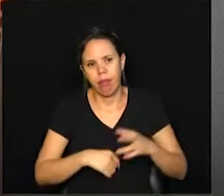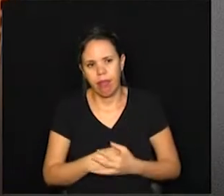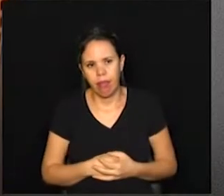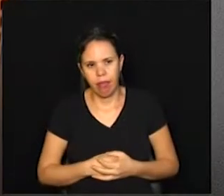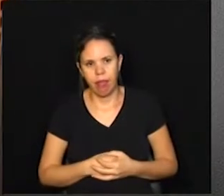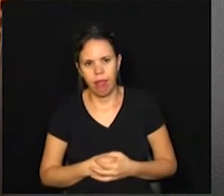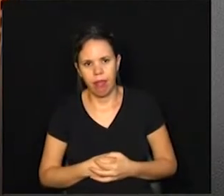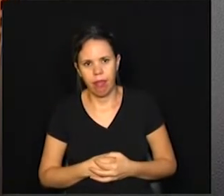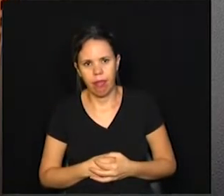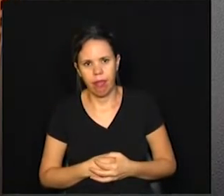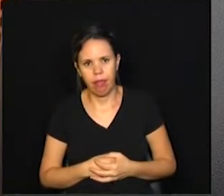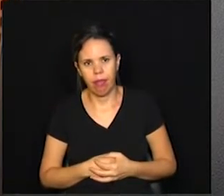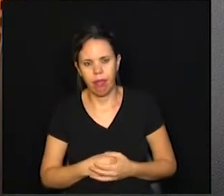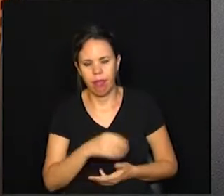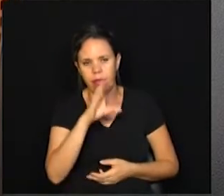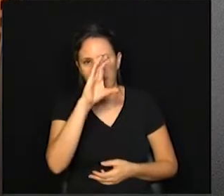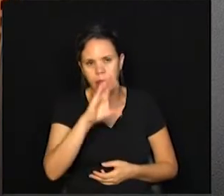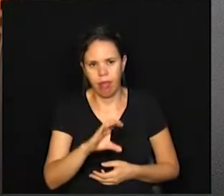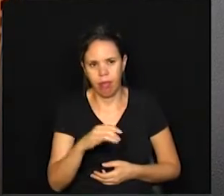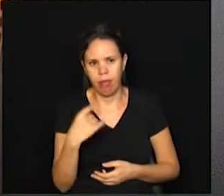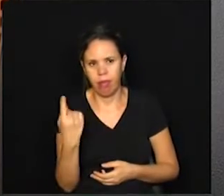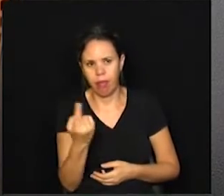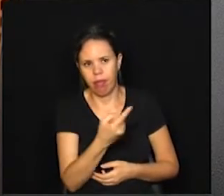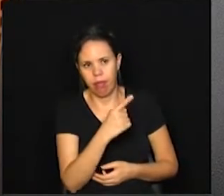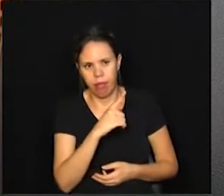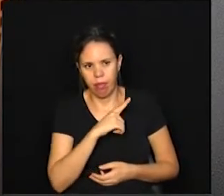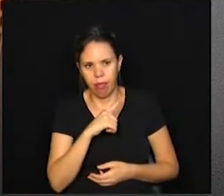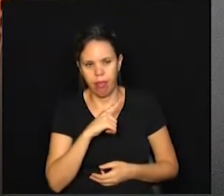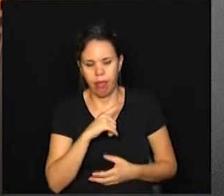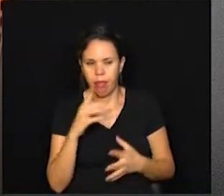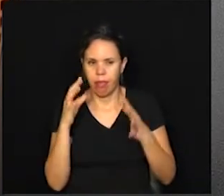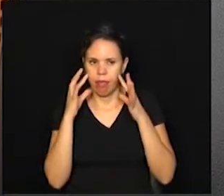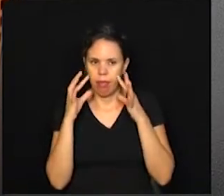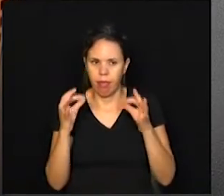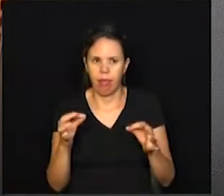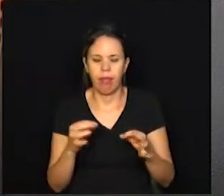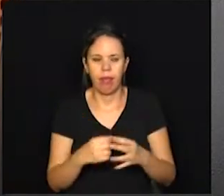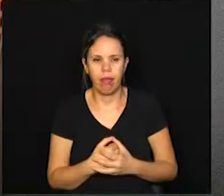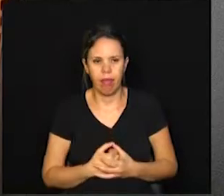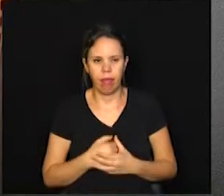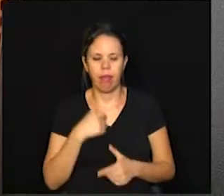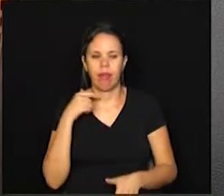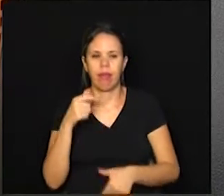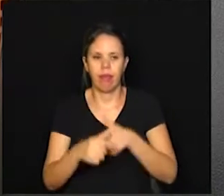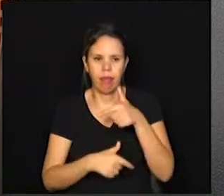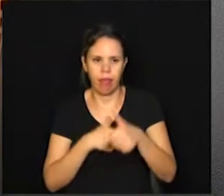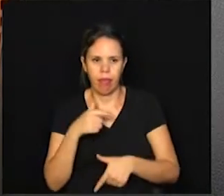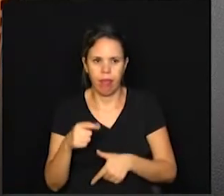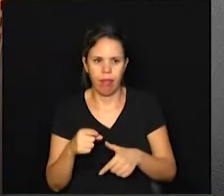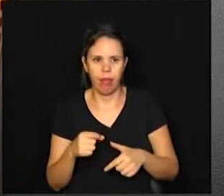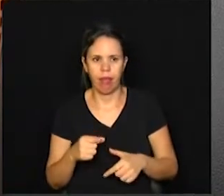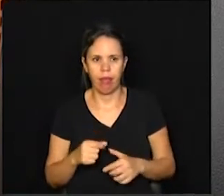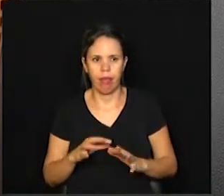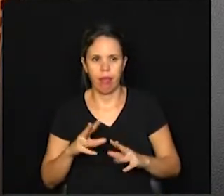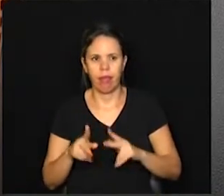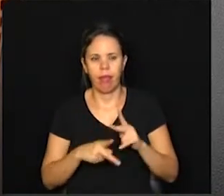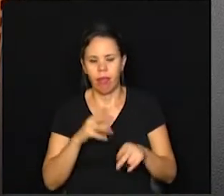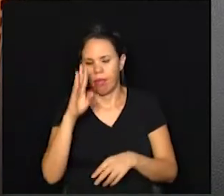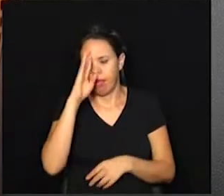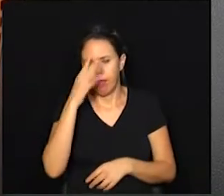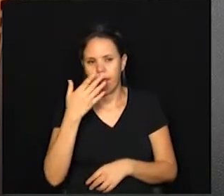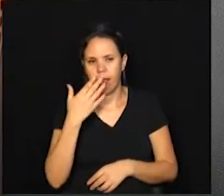Então, como cidadãos, nós temos que estar atentos, estar trabalhando com todas principalmente as